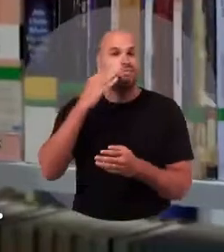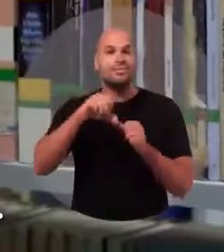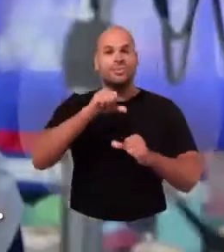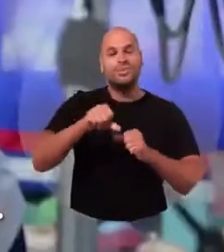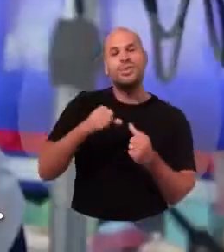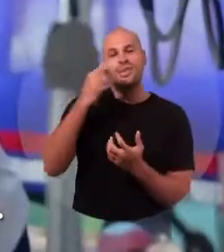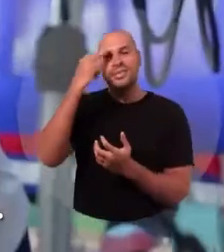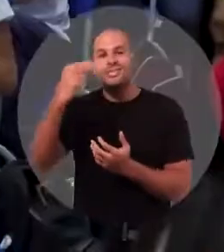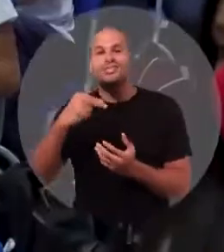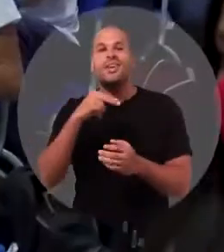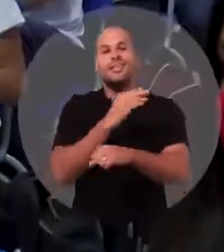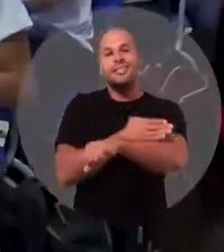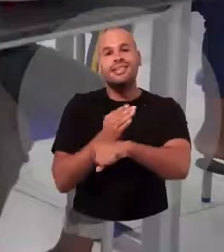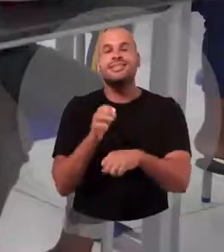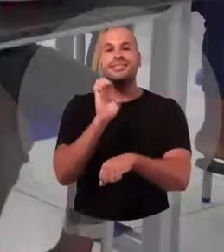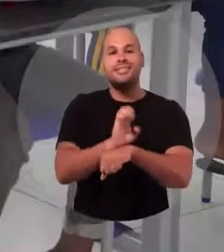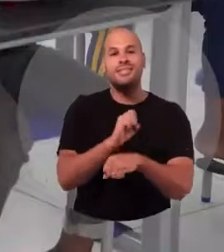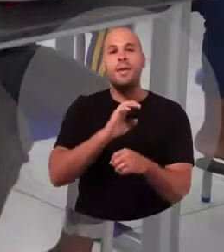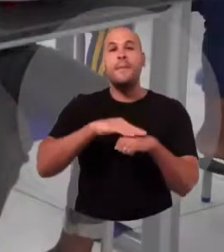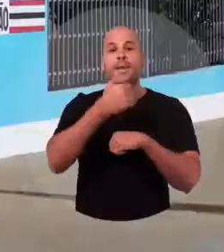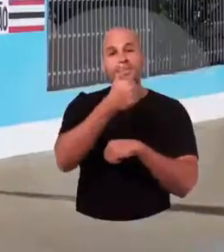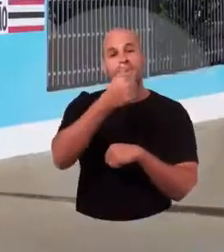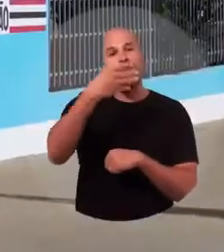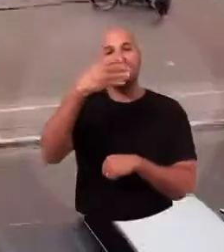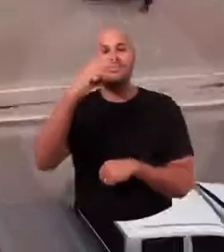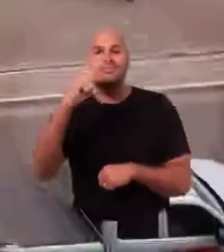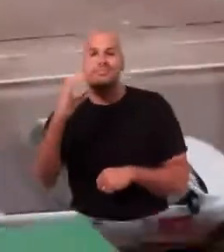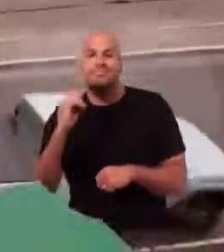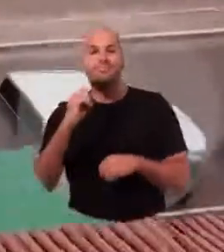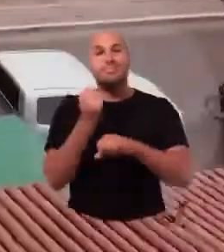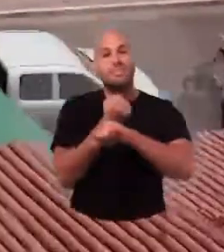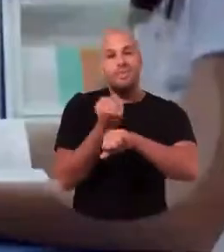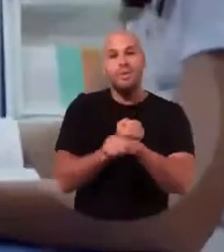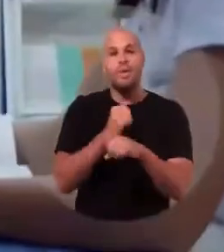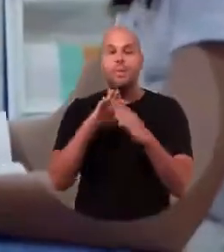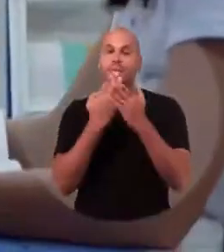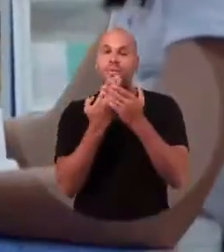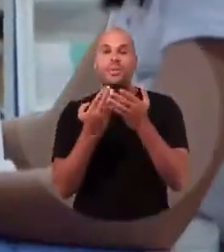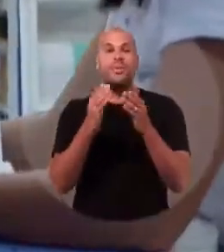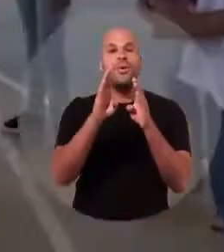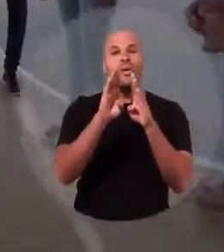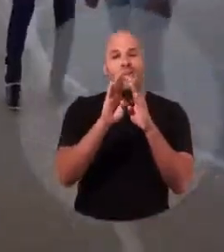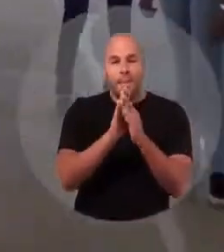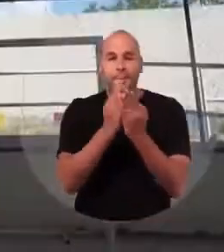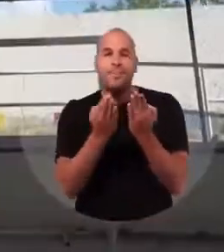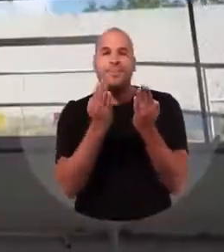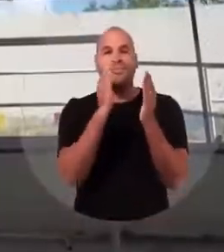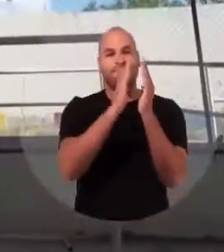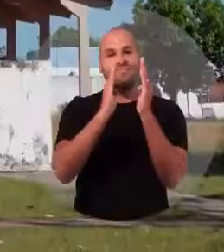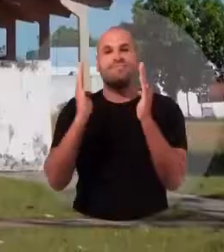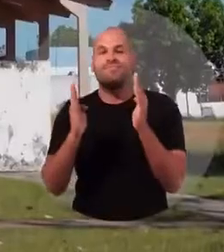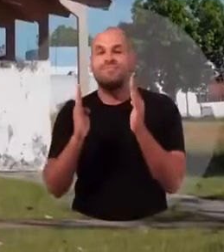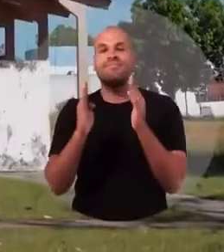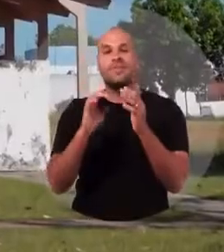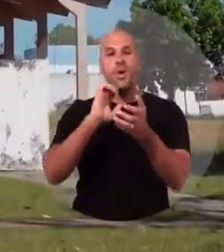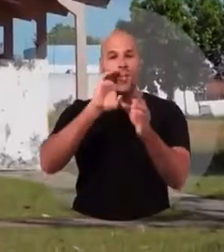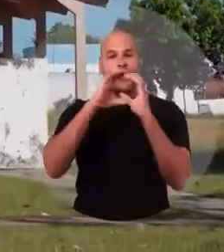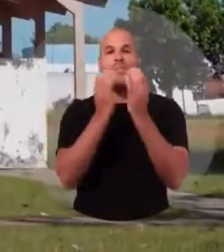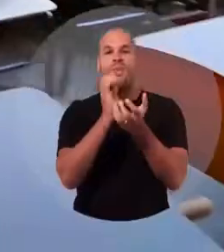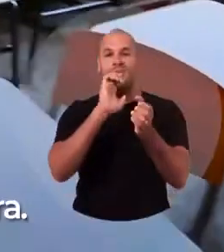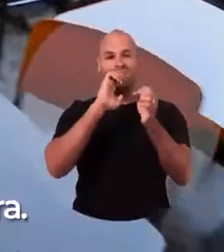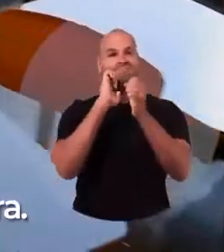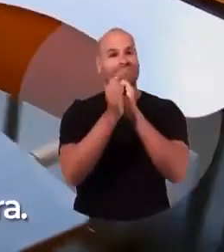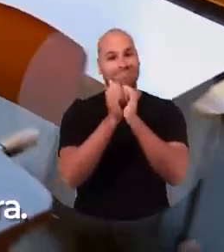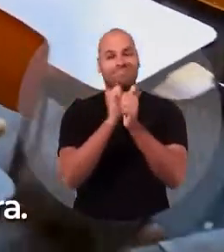da educação no estado. São mais de 1.400 obras, escolas, bibliotecas, quadras esportivas e faróis do